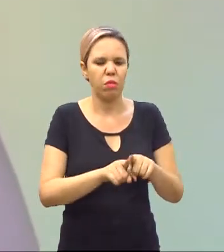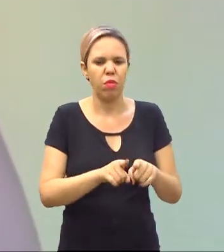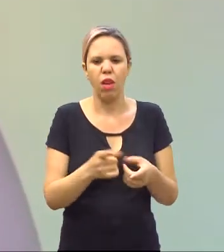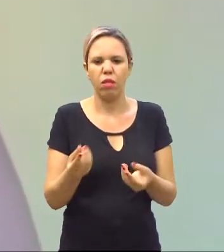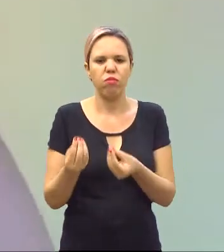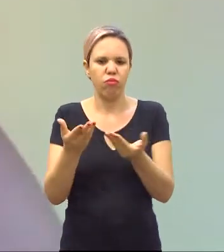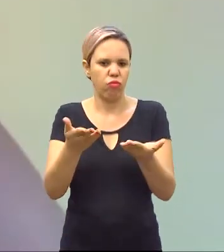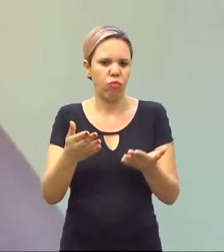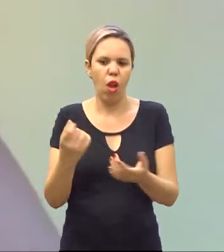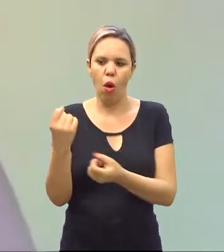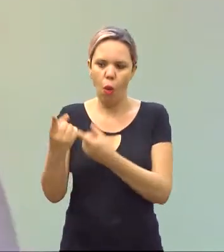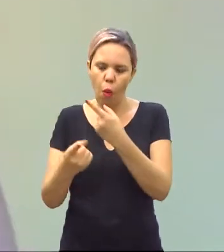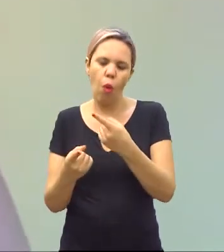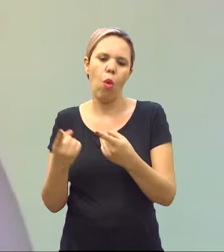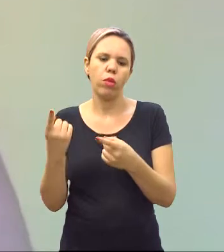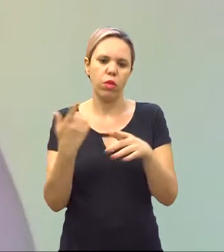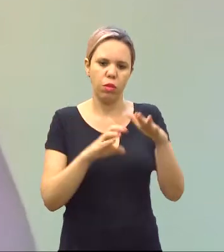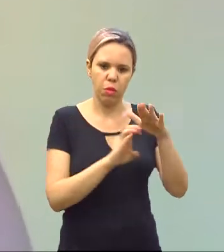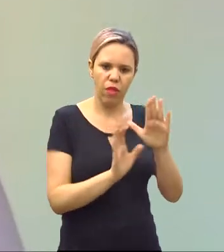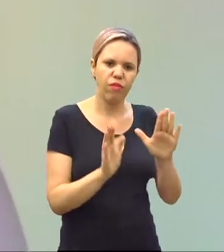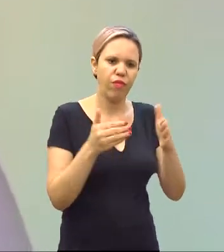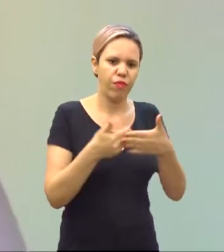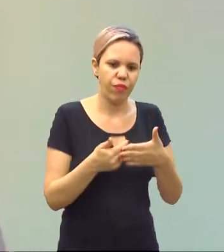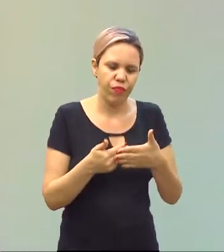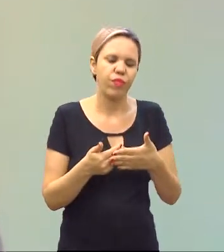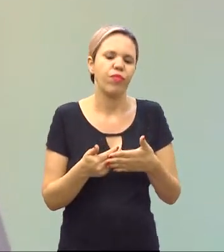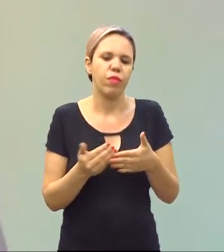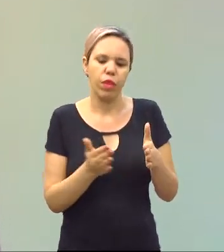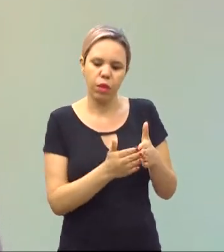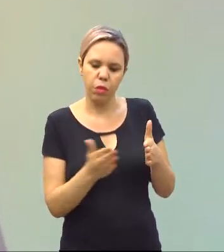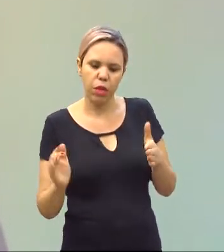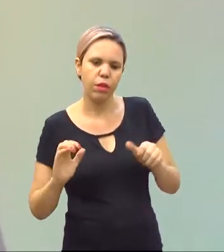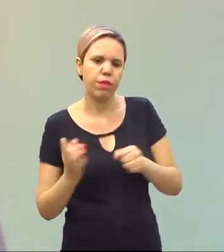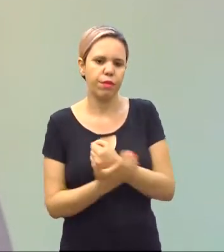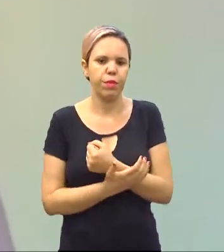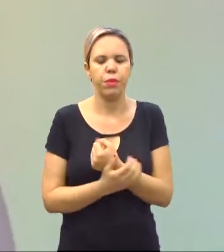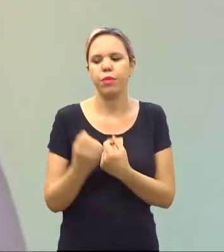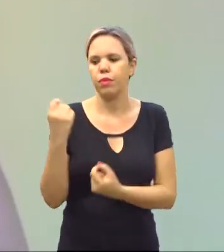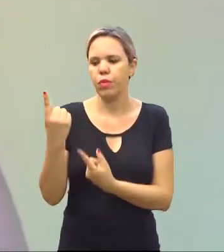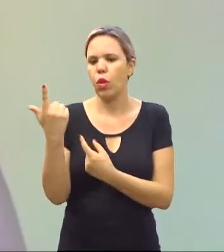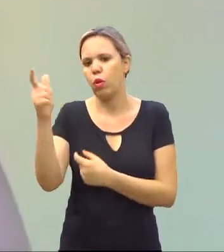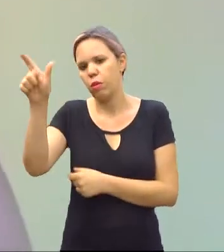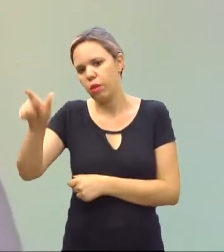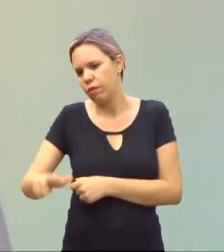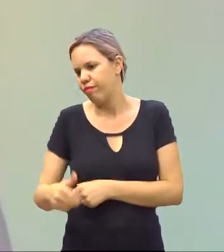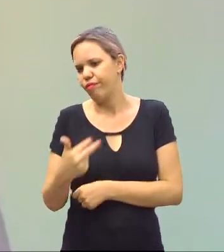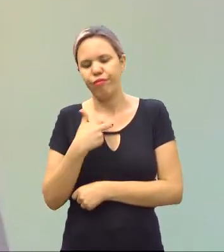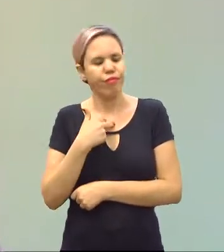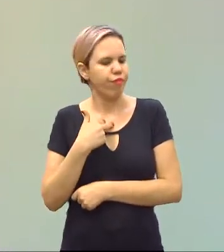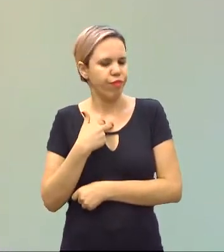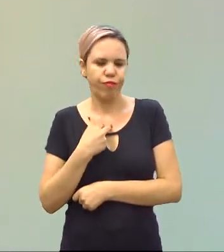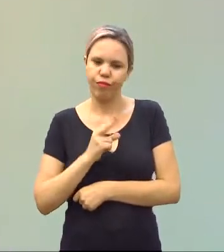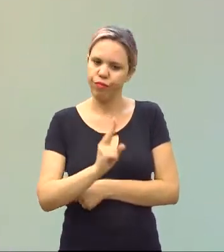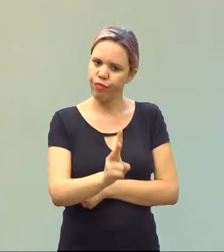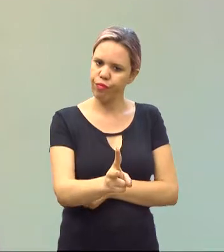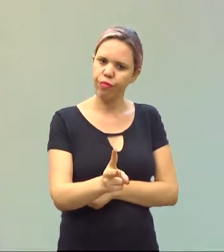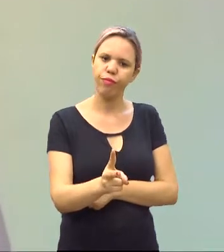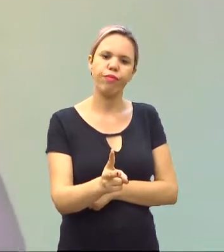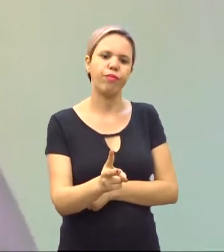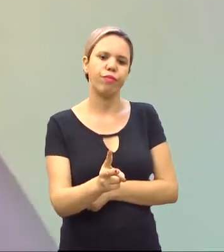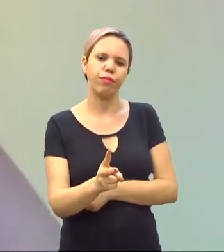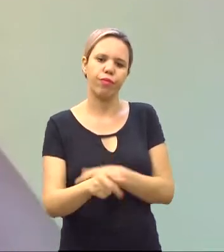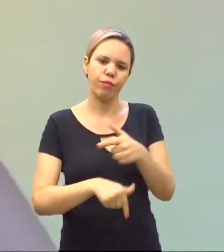Alguns estabelecimentos parceiros acabaram fechando as suas portas durante esse período, alguns outros não puderam continuar